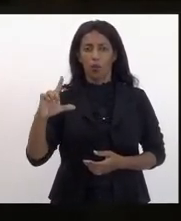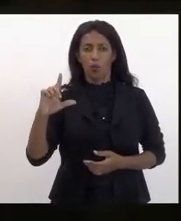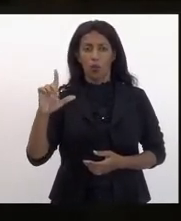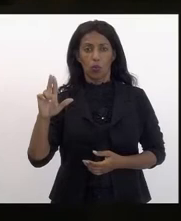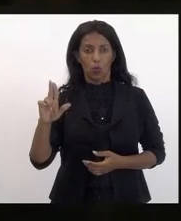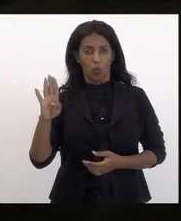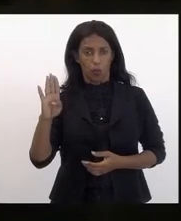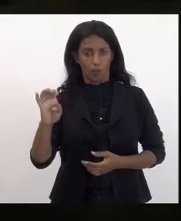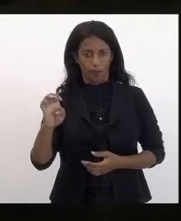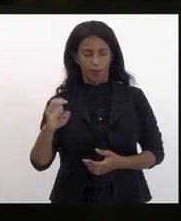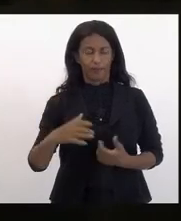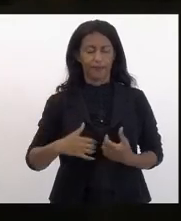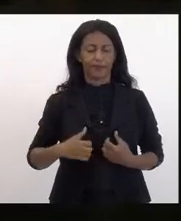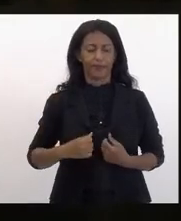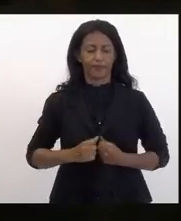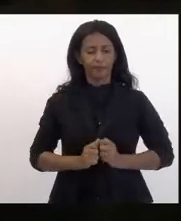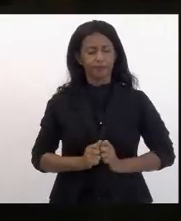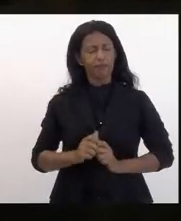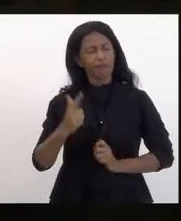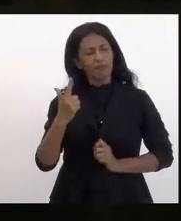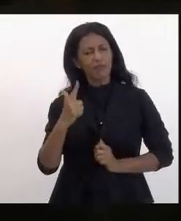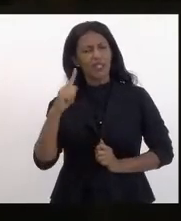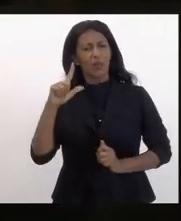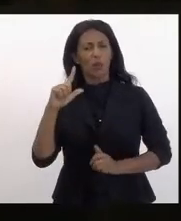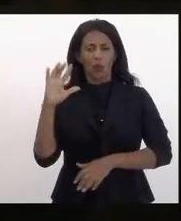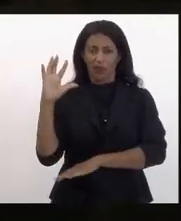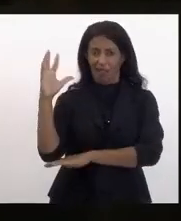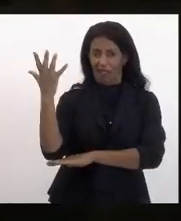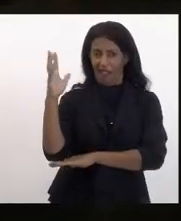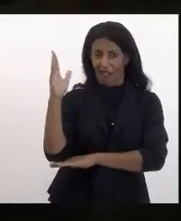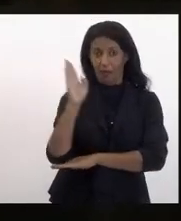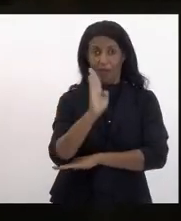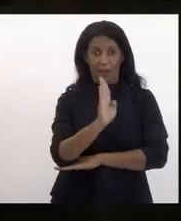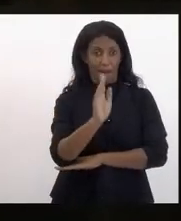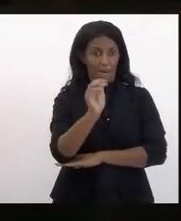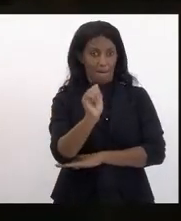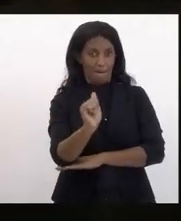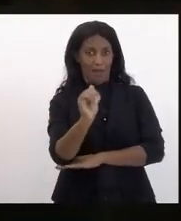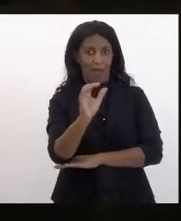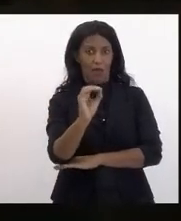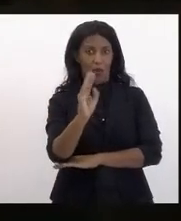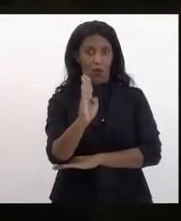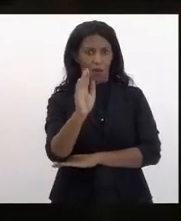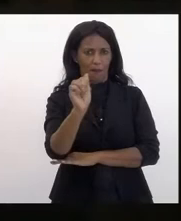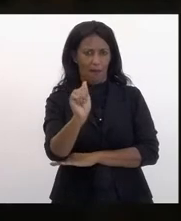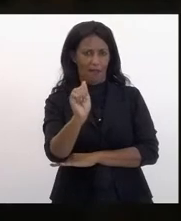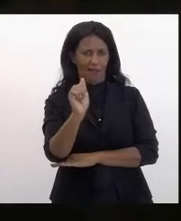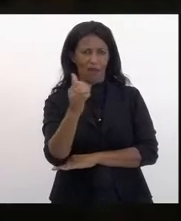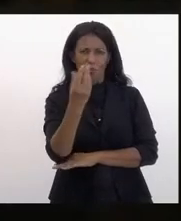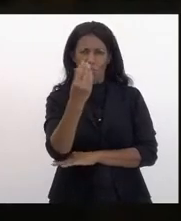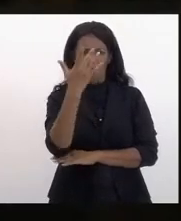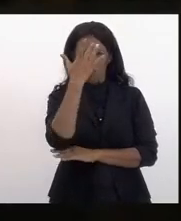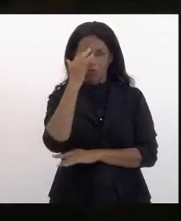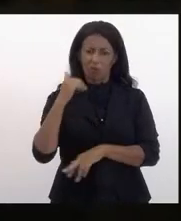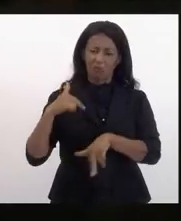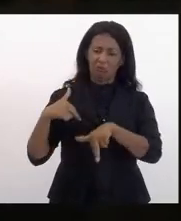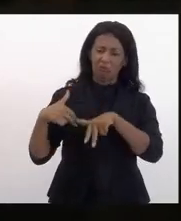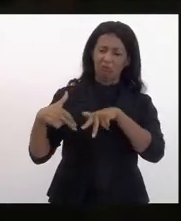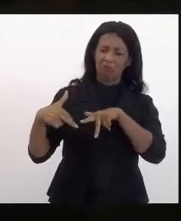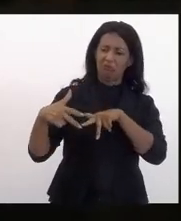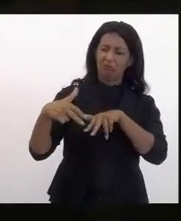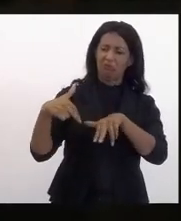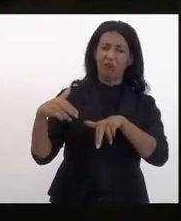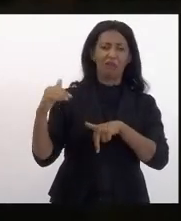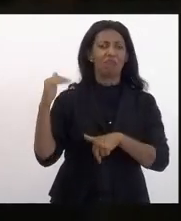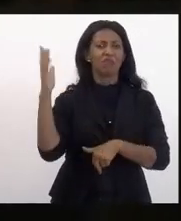Mas tem um outro baobá que muita gente passa por ele, mas